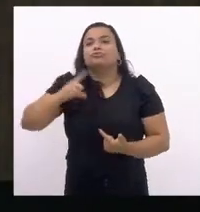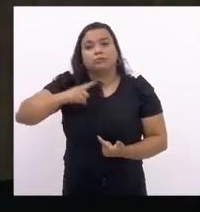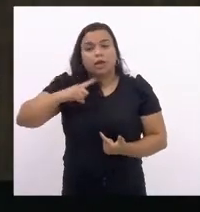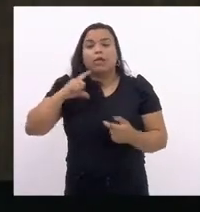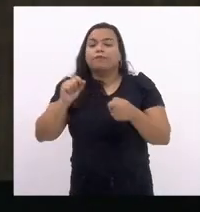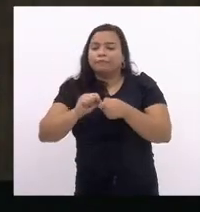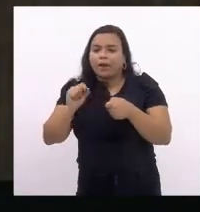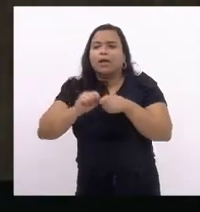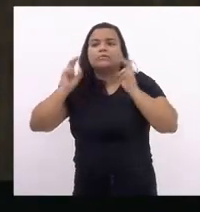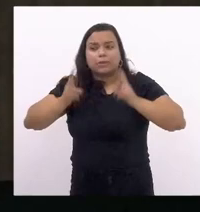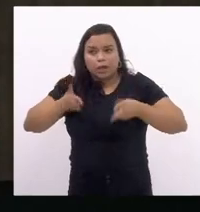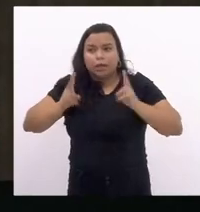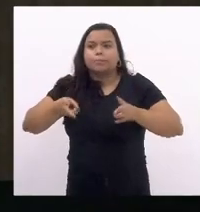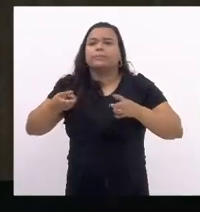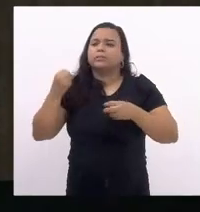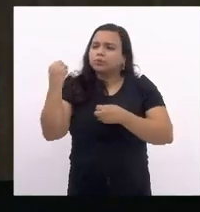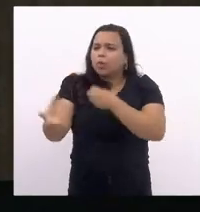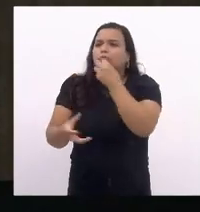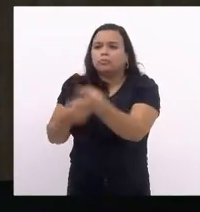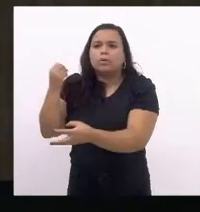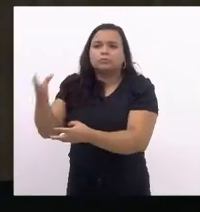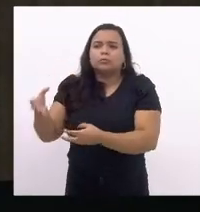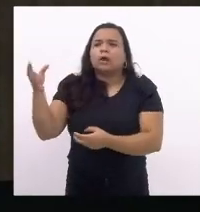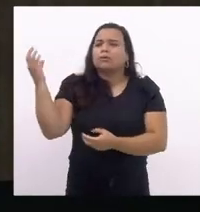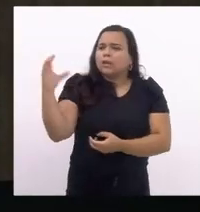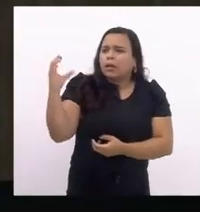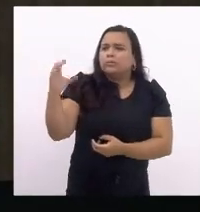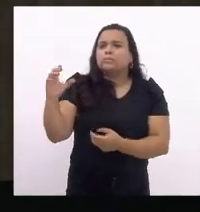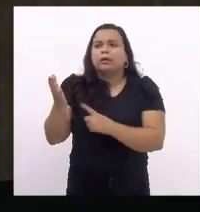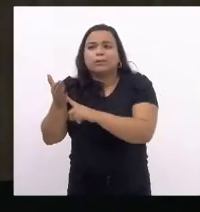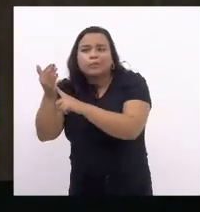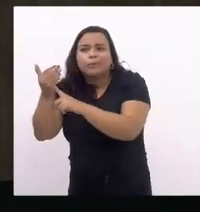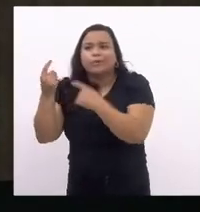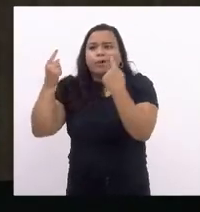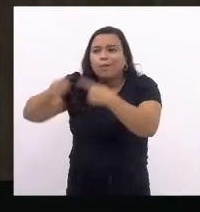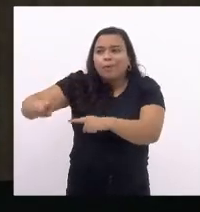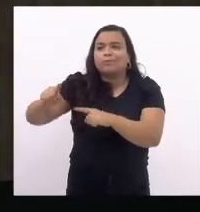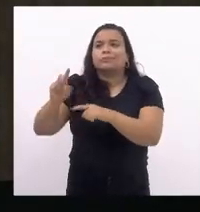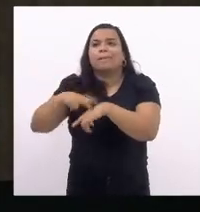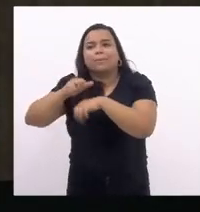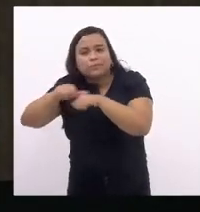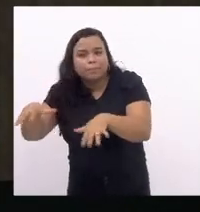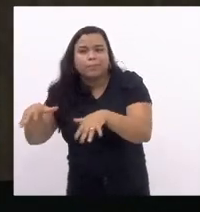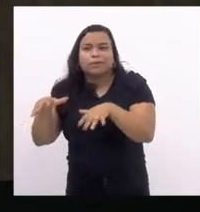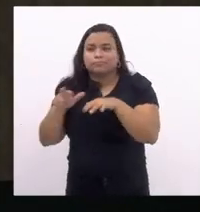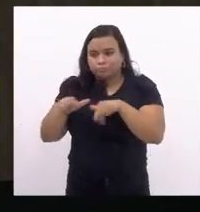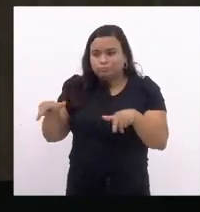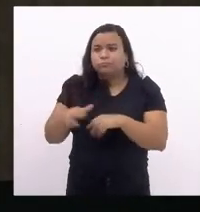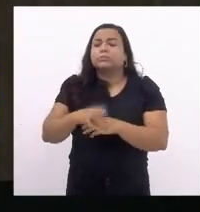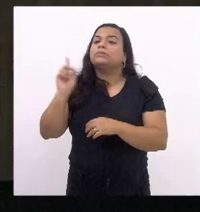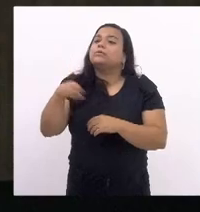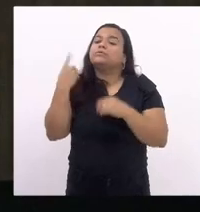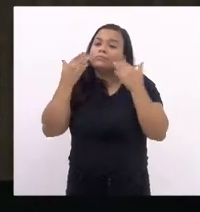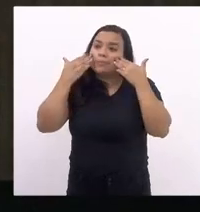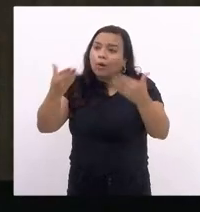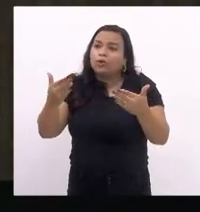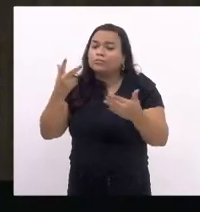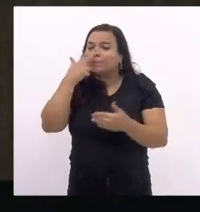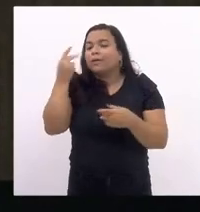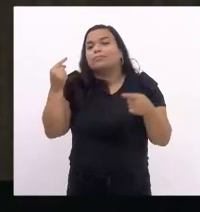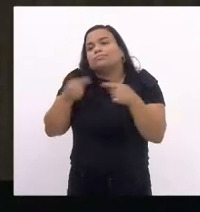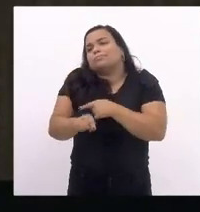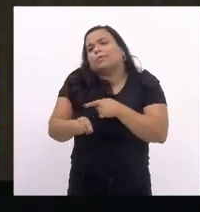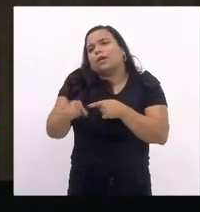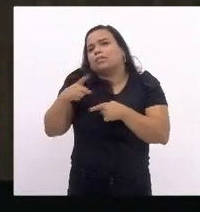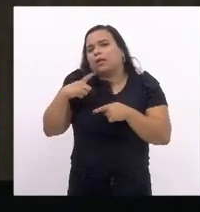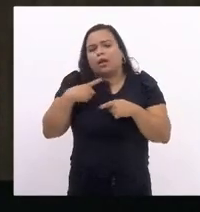feito constantemente doações para a ciência, para a tecnologia, para o enfrentamento à pandemia, e tem mostrado que não faz sentido ter um grande